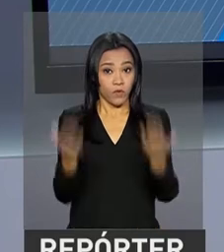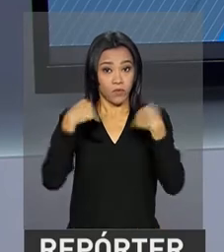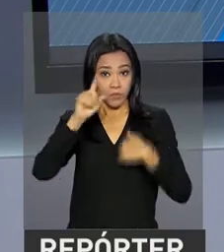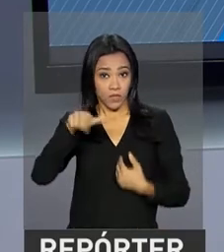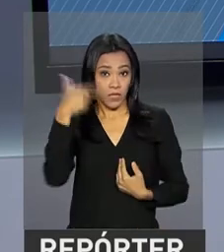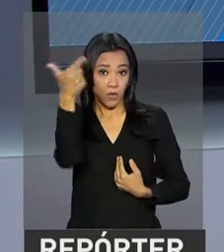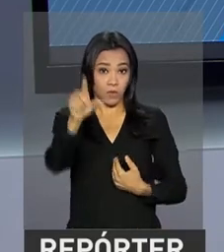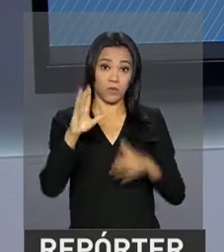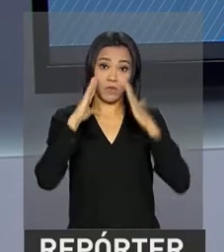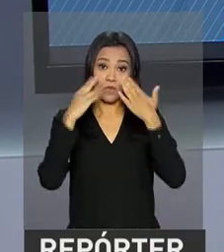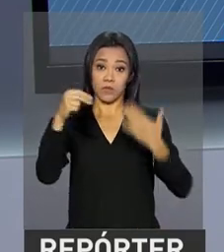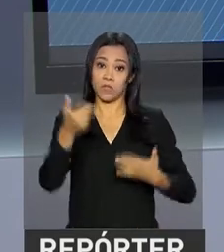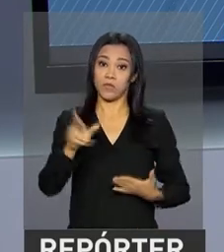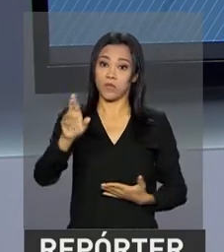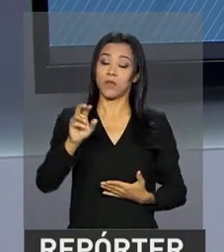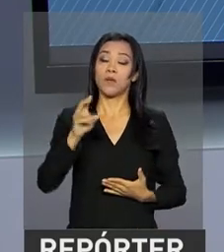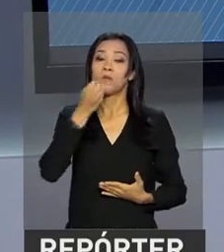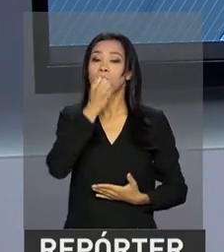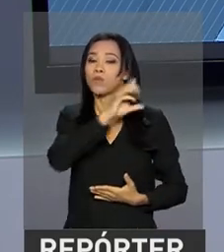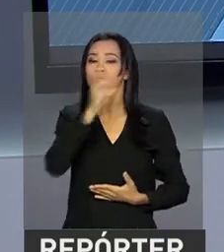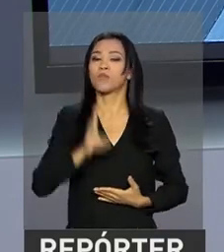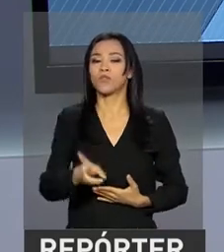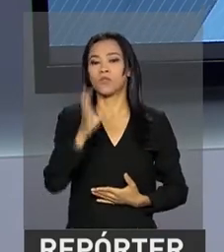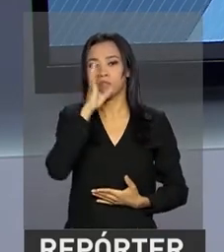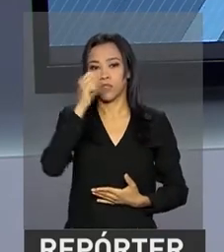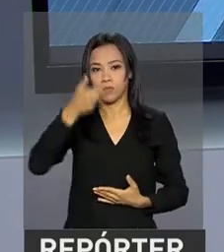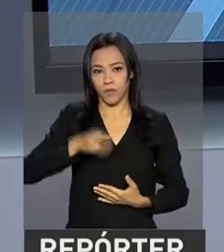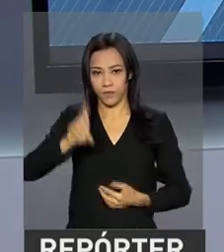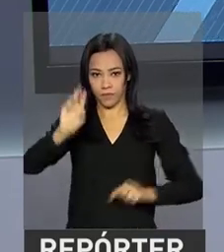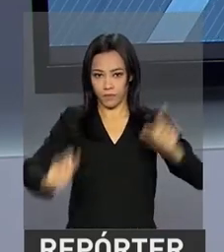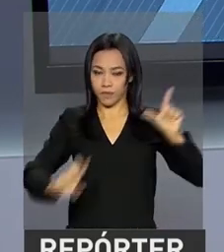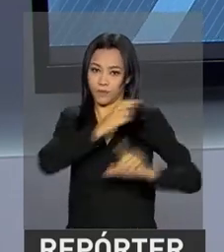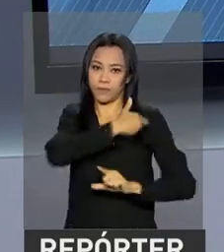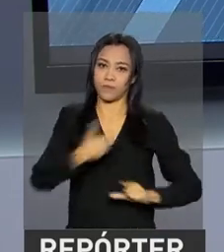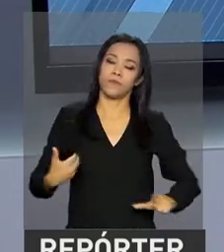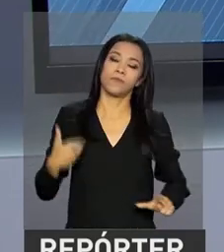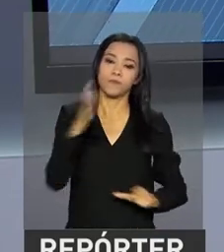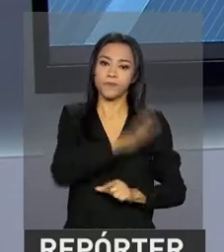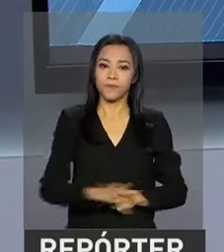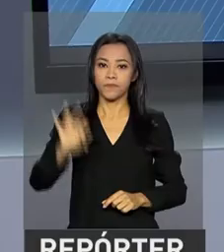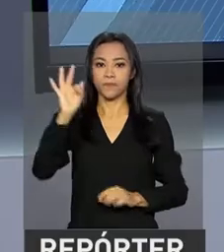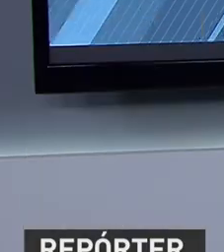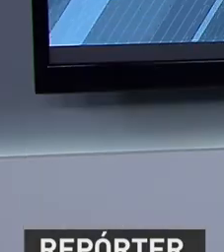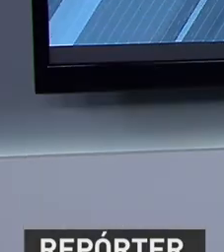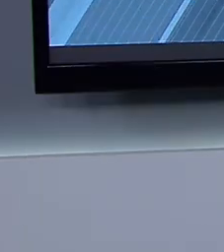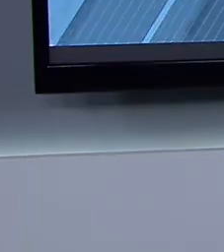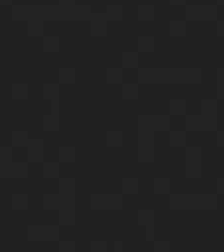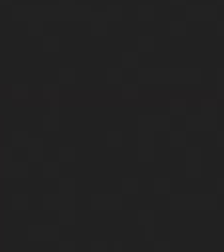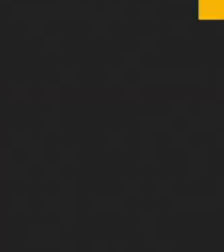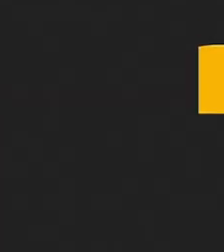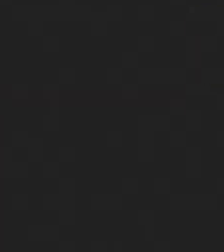repórter nbr bom dia pra você continue com a gente aqui na nbr a tv do governo federal